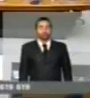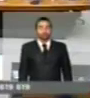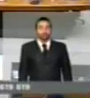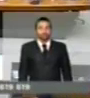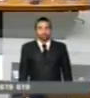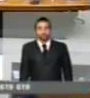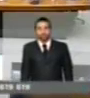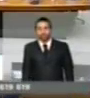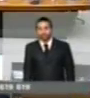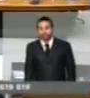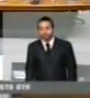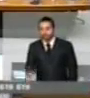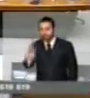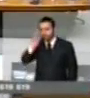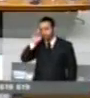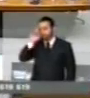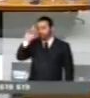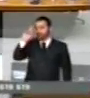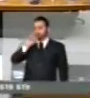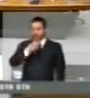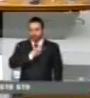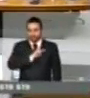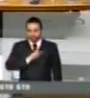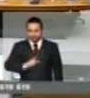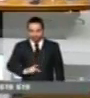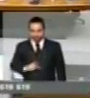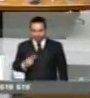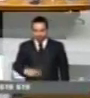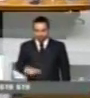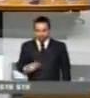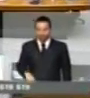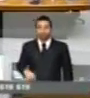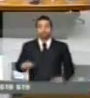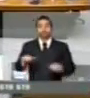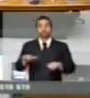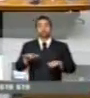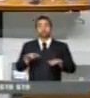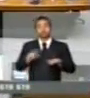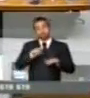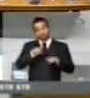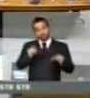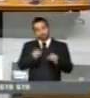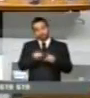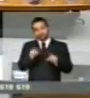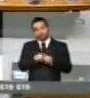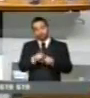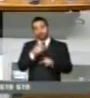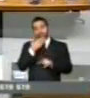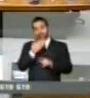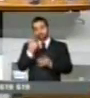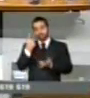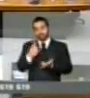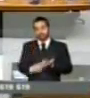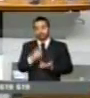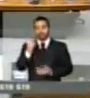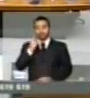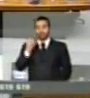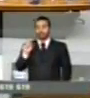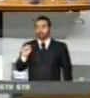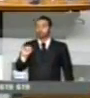Senhor presidente dessa sessão, proponente também, deputado Silas Freire,